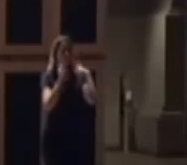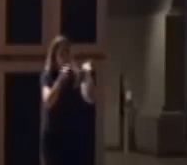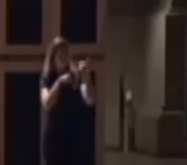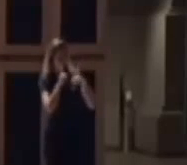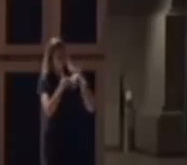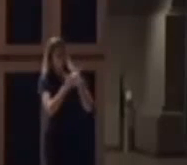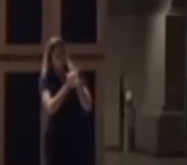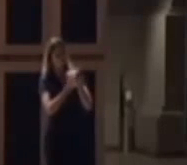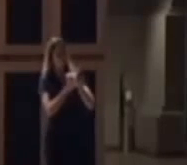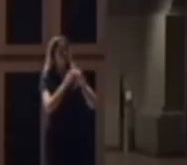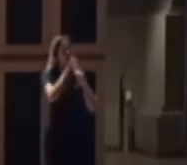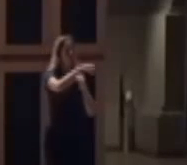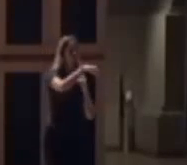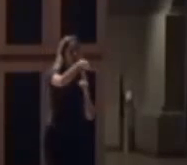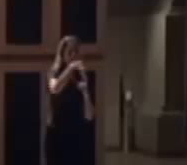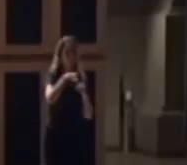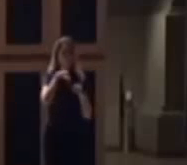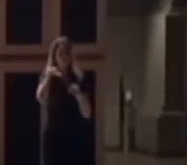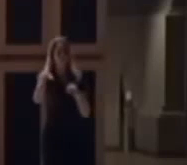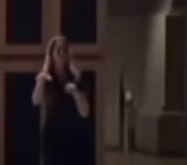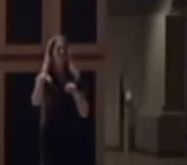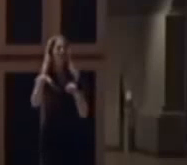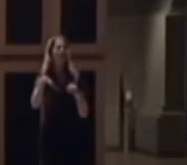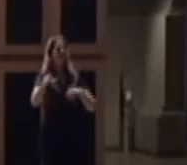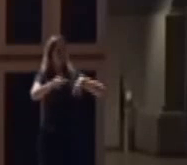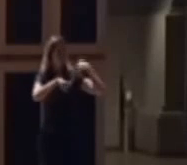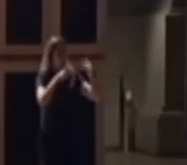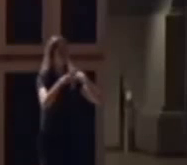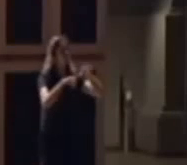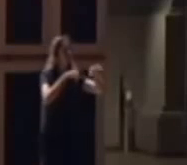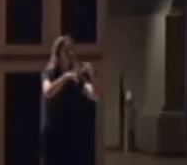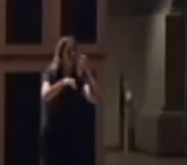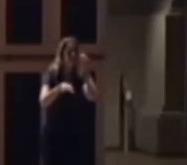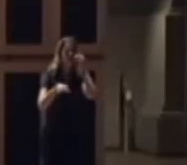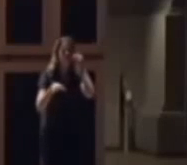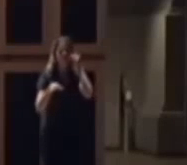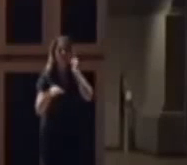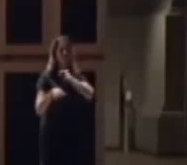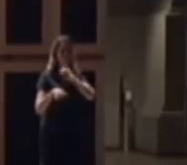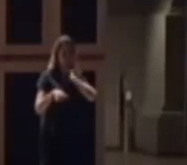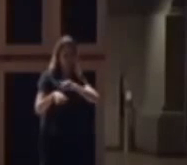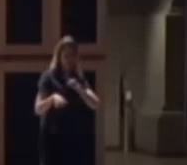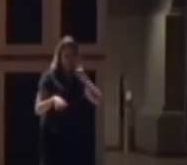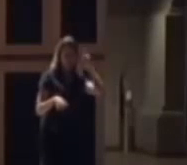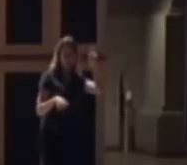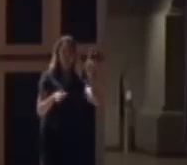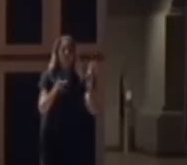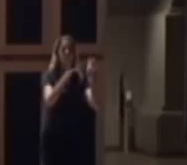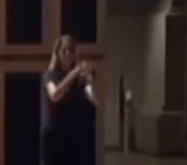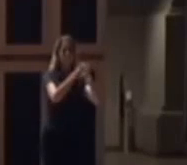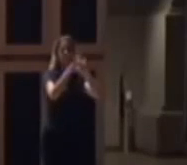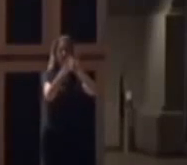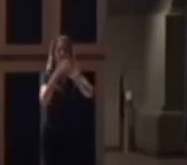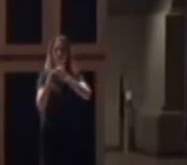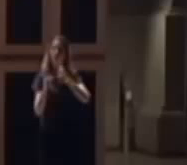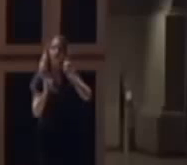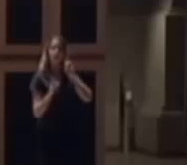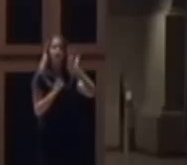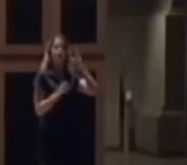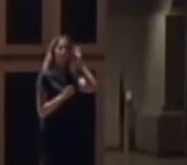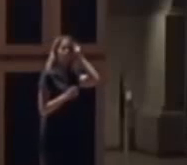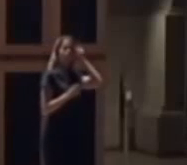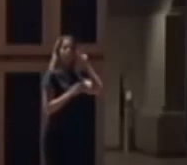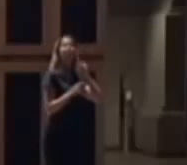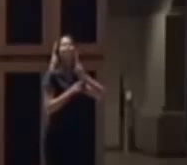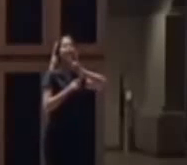setores, foram muitos os setores que a gente teve a experiência do CIP em Minas Gerais, dos termos de parceria, e não só na cultura, nós